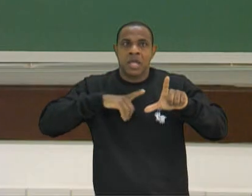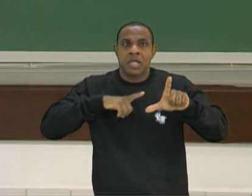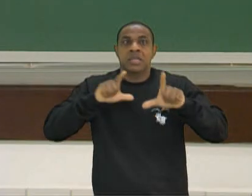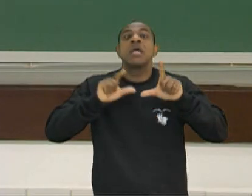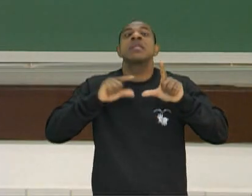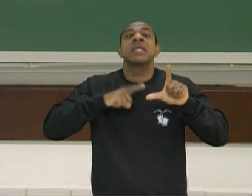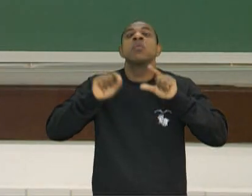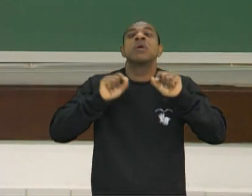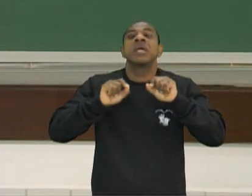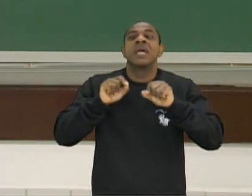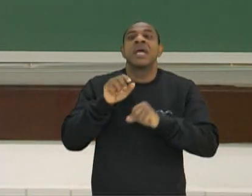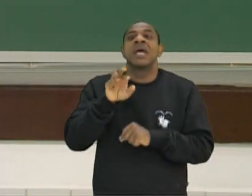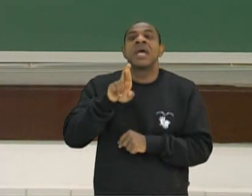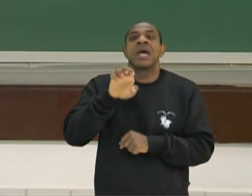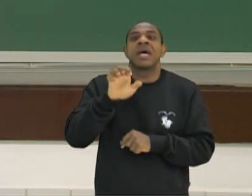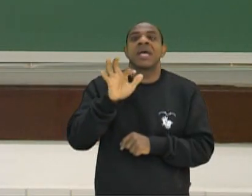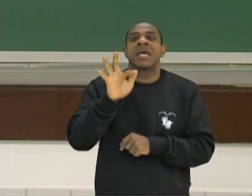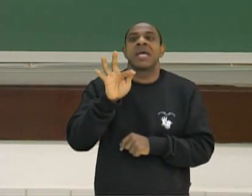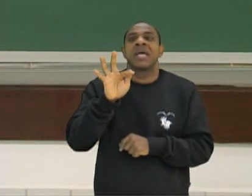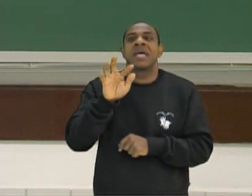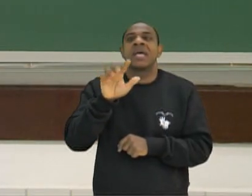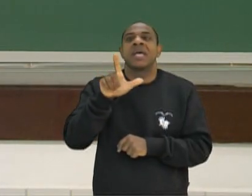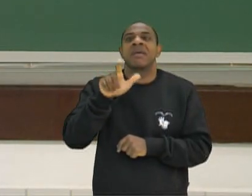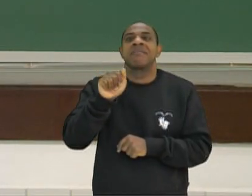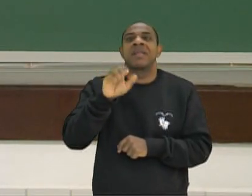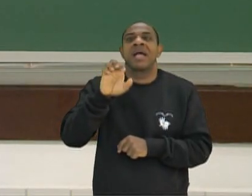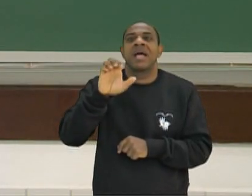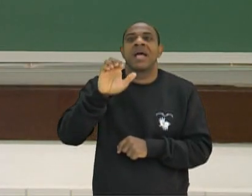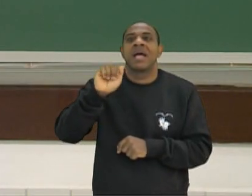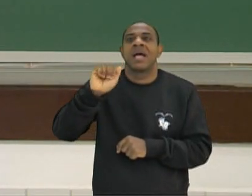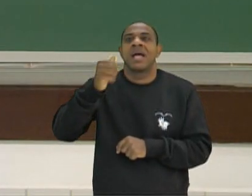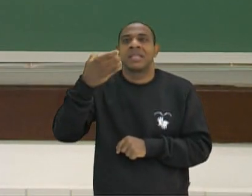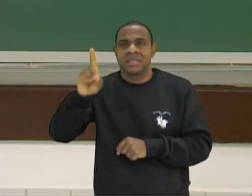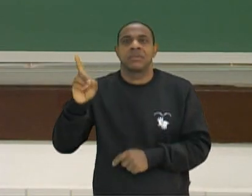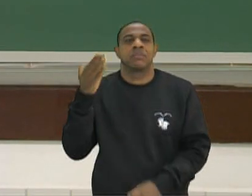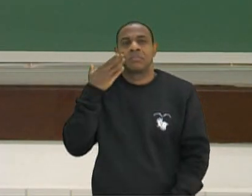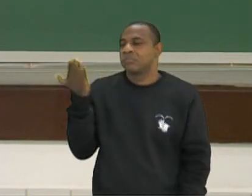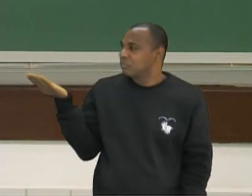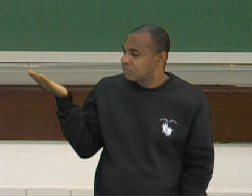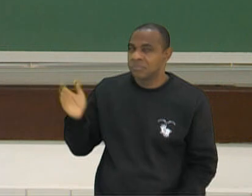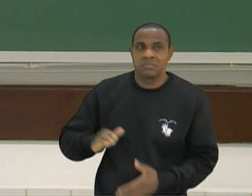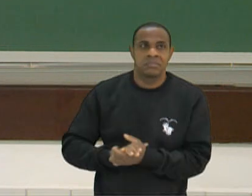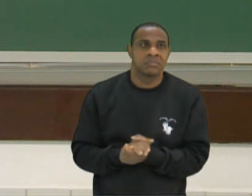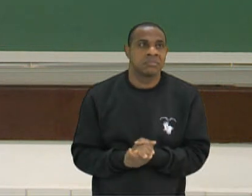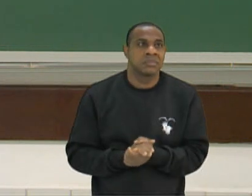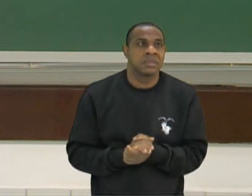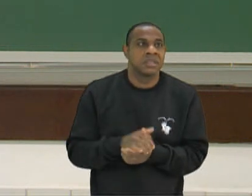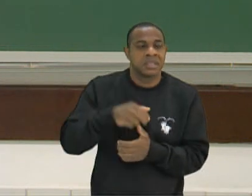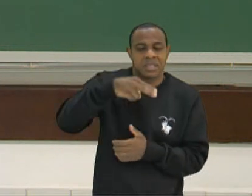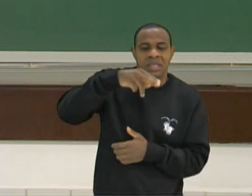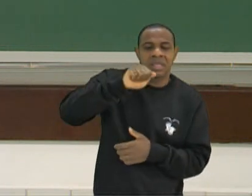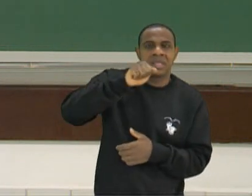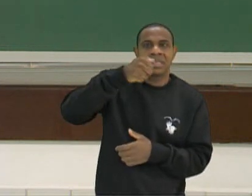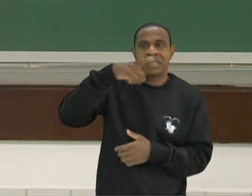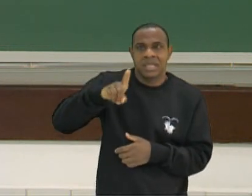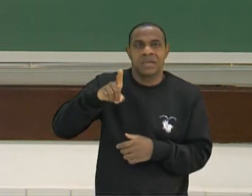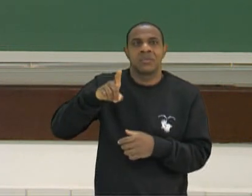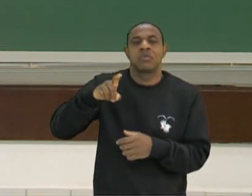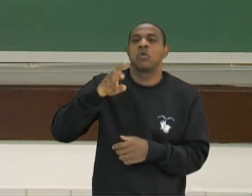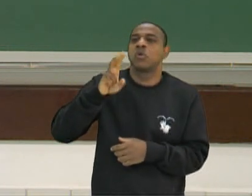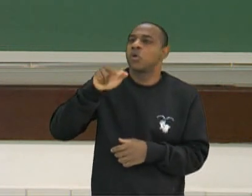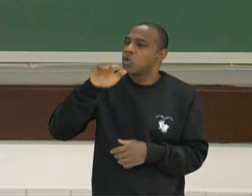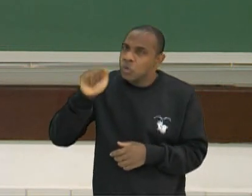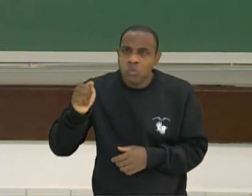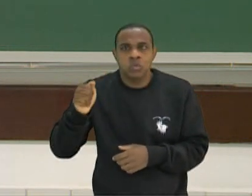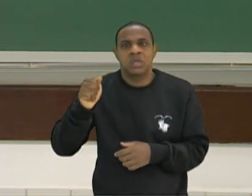vez eu quero dar ênfase para vocês nessas palavras fortes e intensas que venham aparecer ao longo do enunciado. Não, nunca,